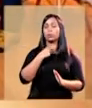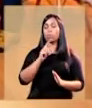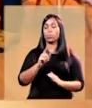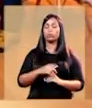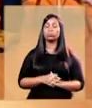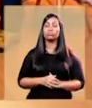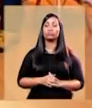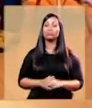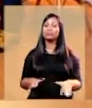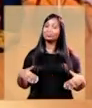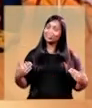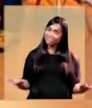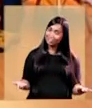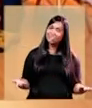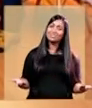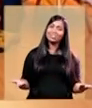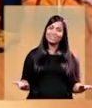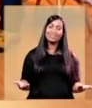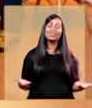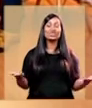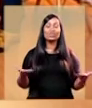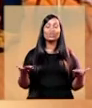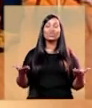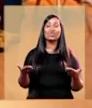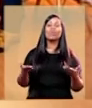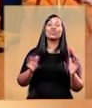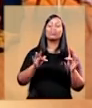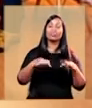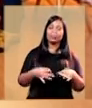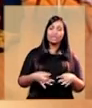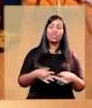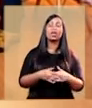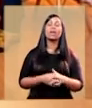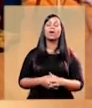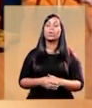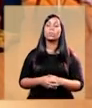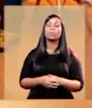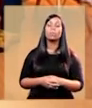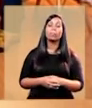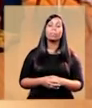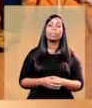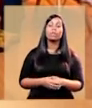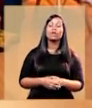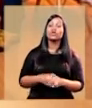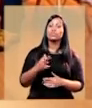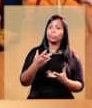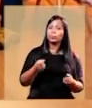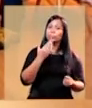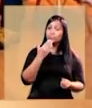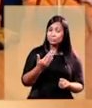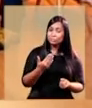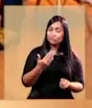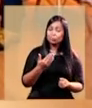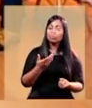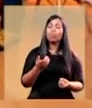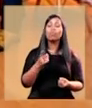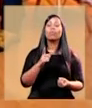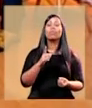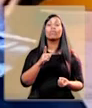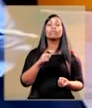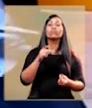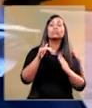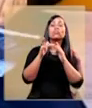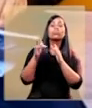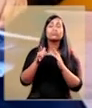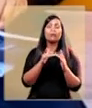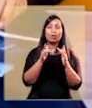estar. Gente, acho que a gente já pode ir para a rodada final, deixando o serviço, né, Matheus? Exatamente. Vamos pedir, ô Desiane,